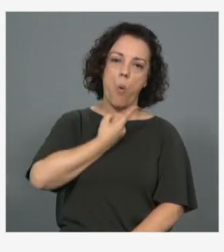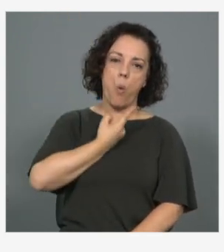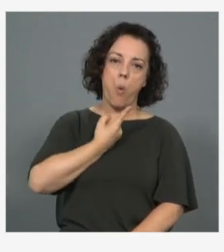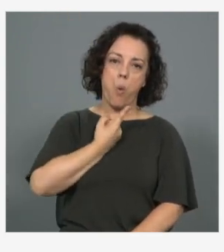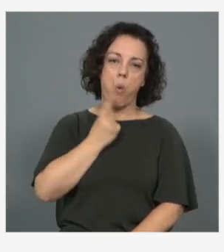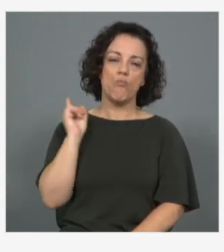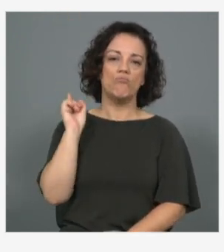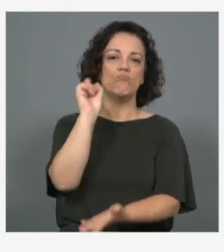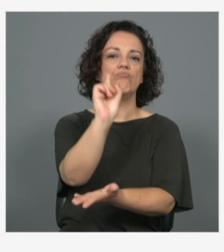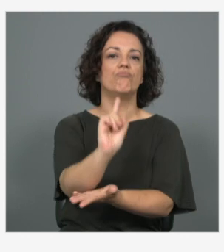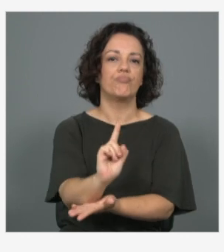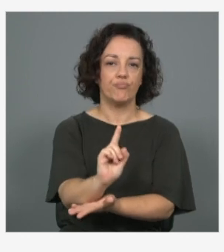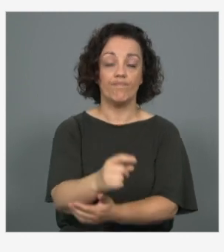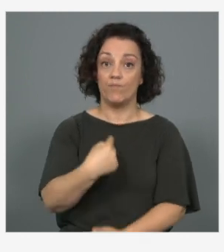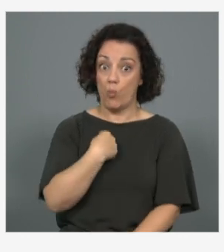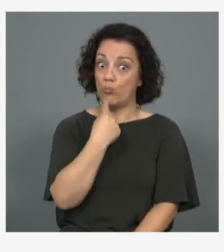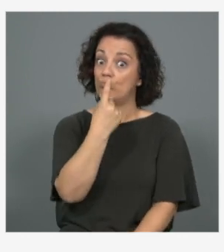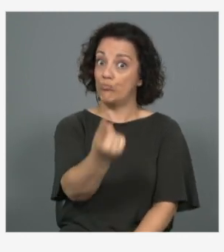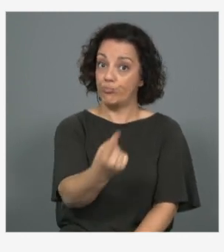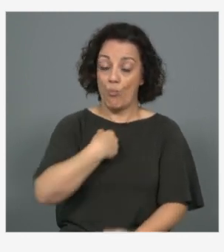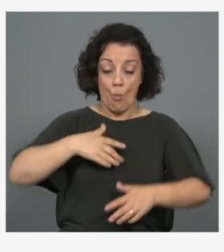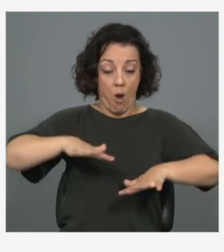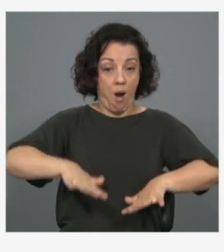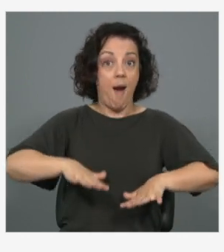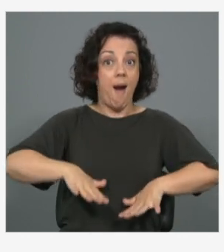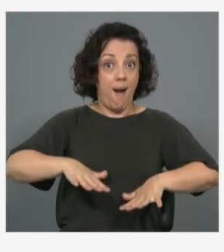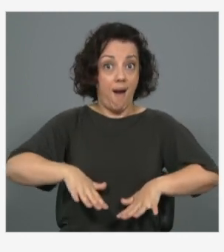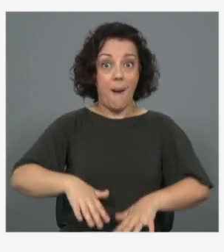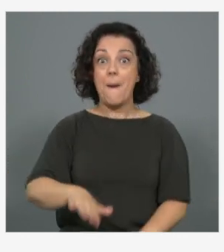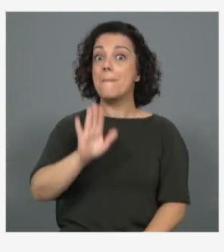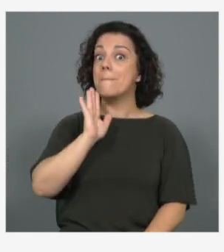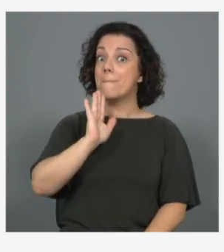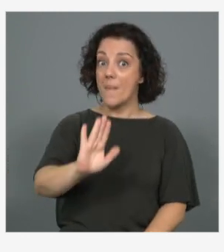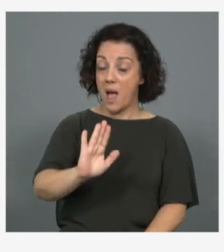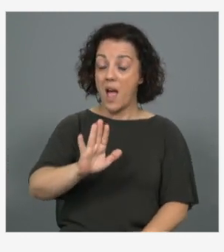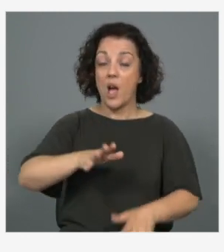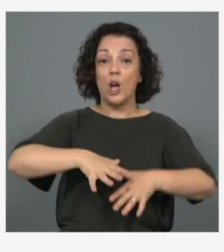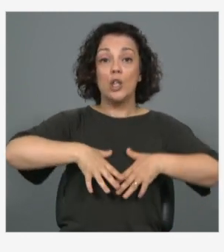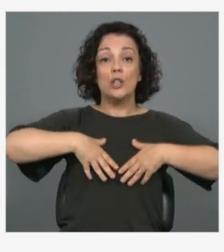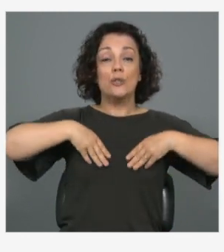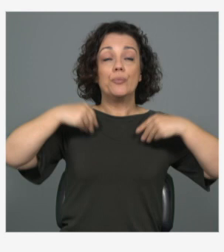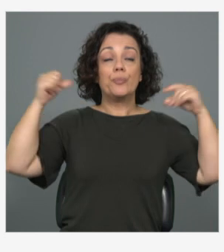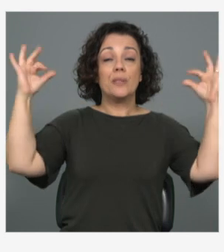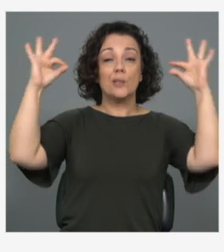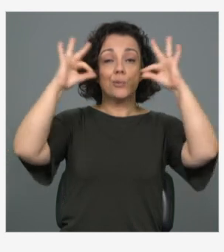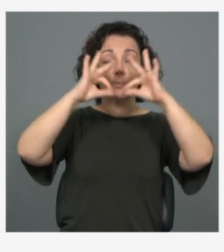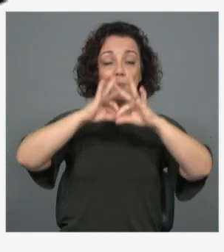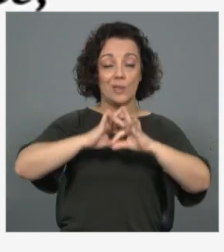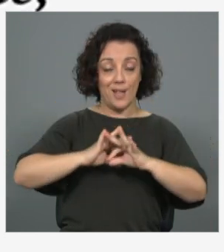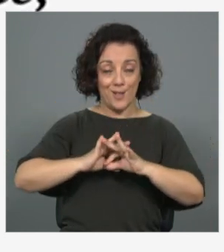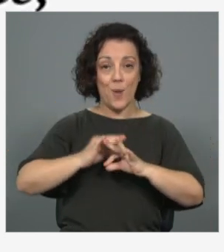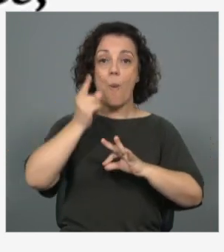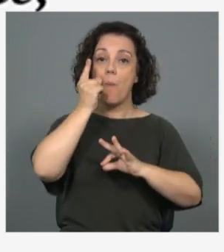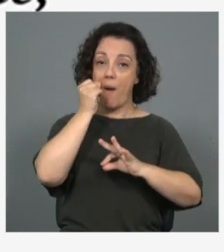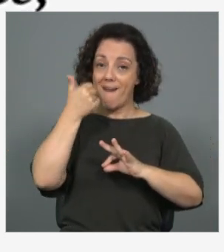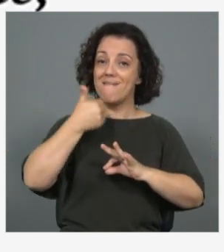Disse-vos estas coisas, estando ainda convosco, mas o Paráclito, o Espírito Santo, que o Pai enviará em meu